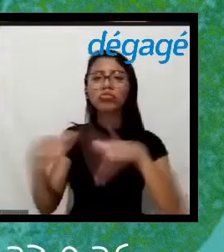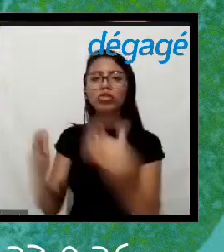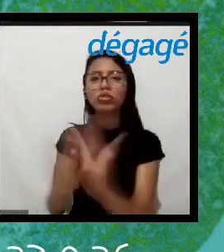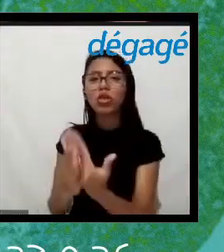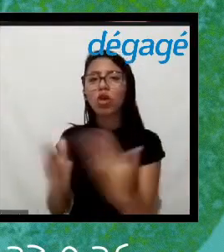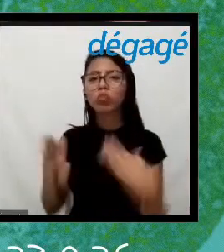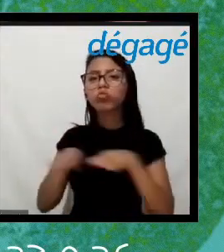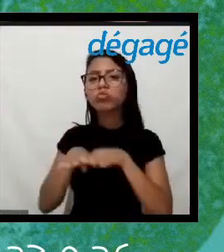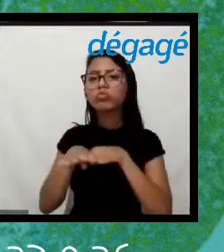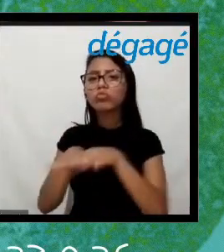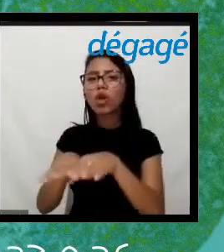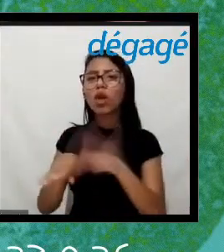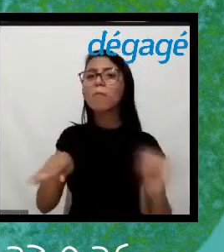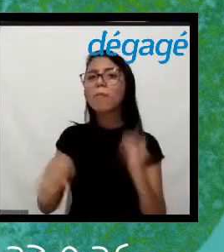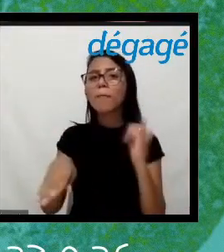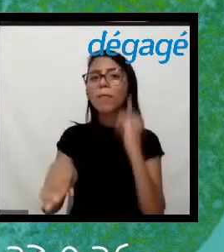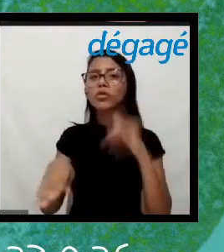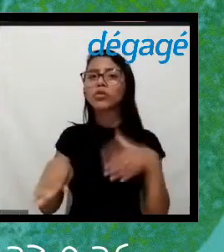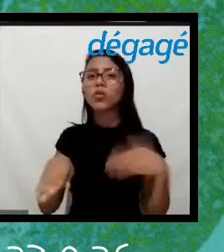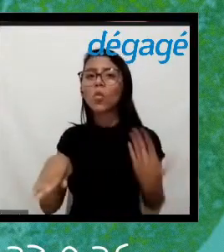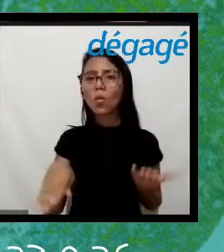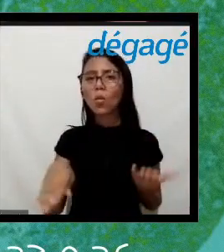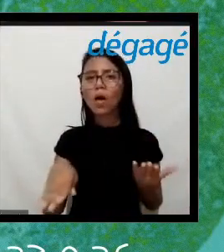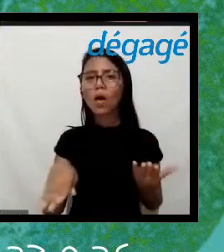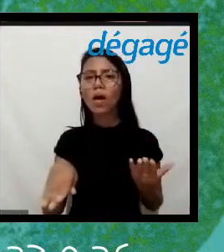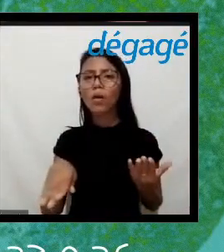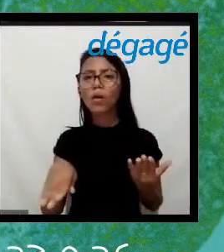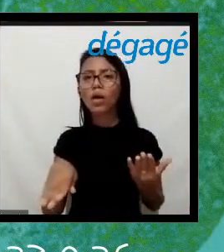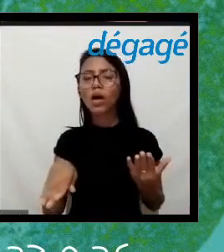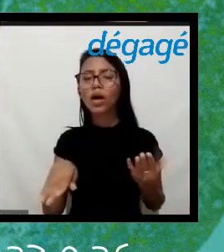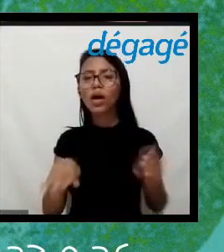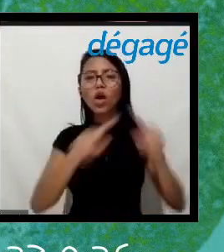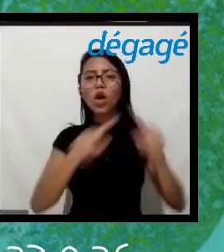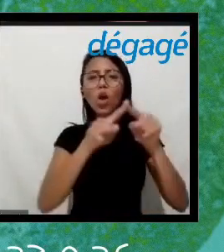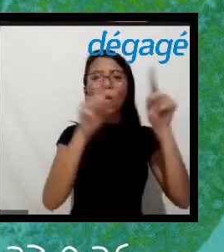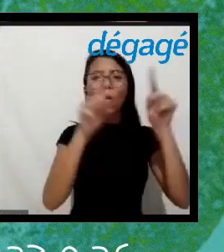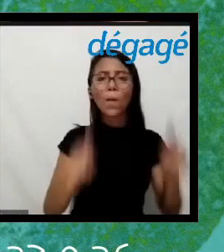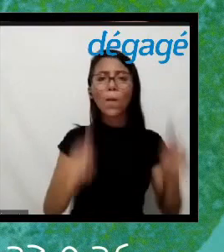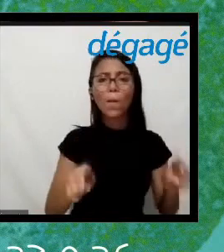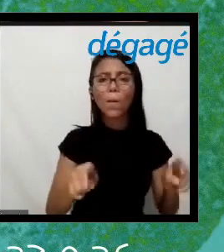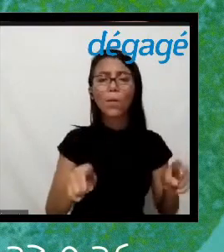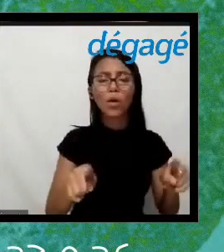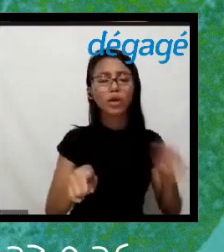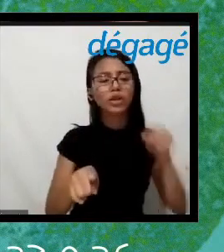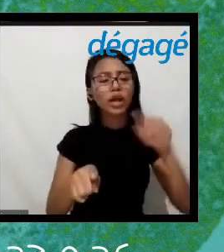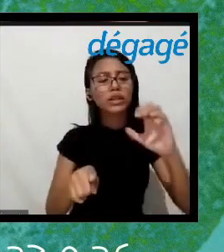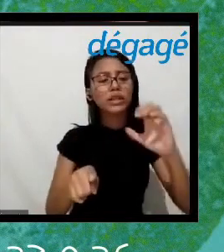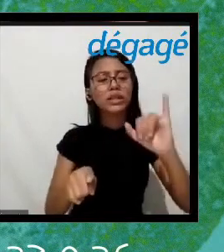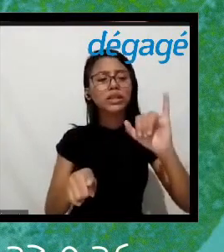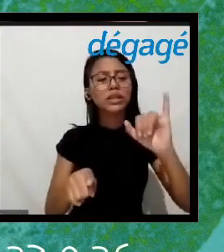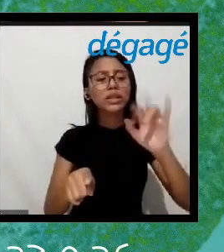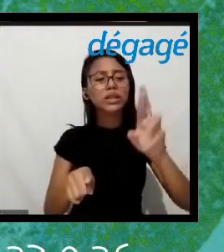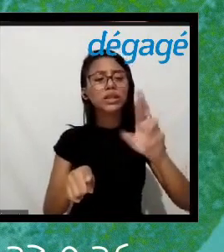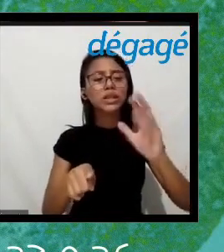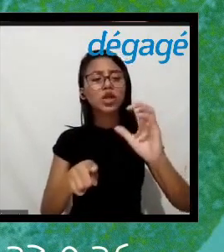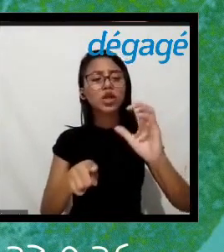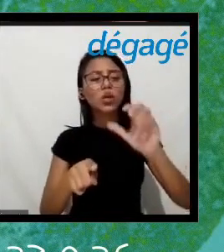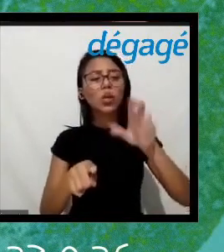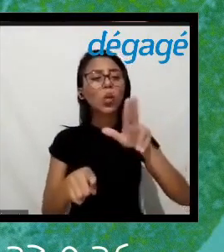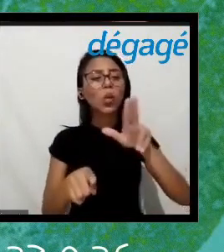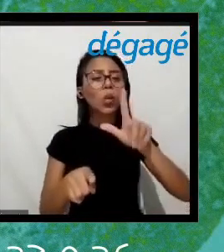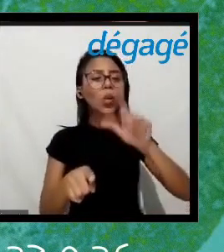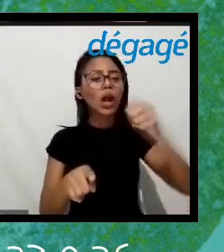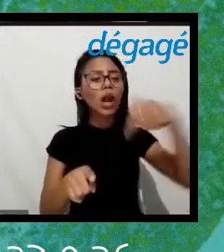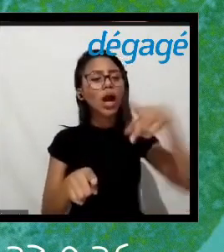e a importância do Circulando na formação desses professores na licenciatura de teatro da Unirio, né? A gente tem atualmente uma escola que é